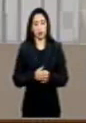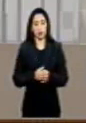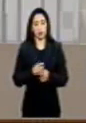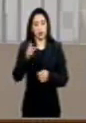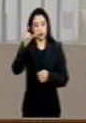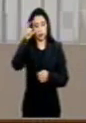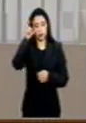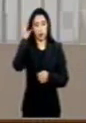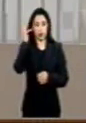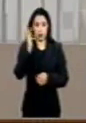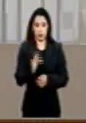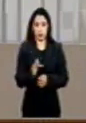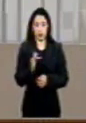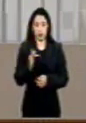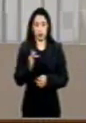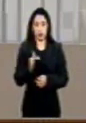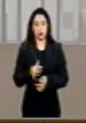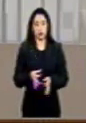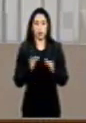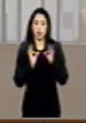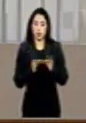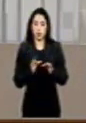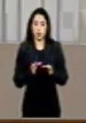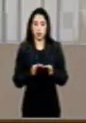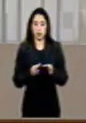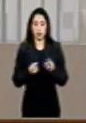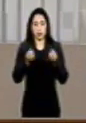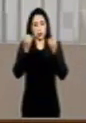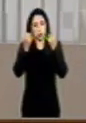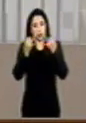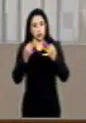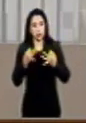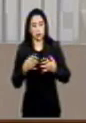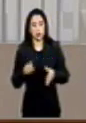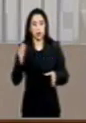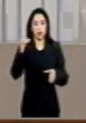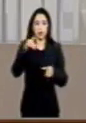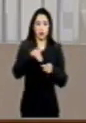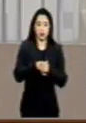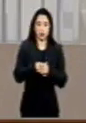de que Vossa Excelência trouxe um excelente voto no conteúdo, na